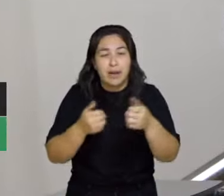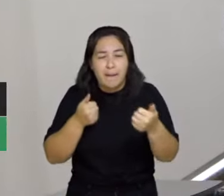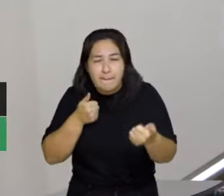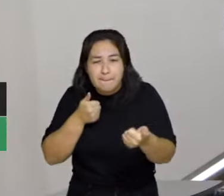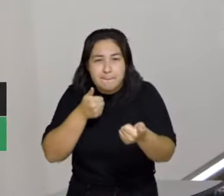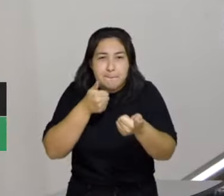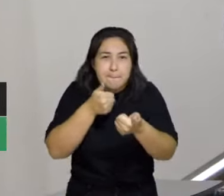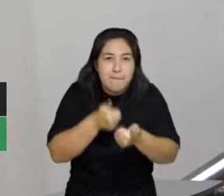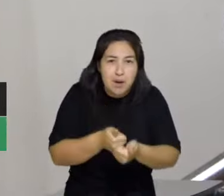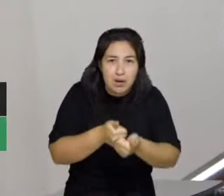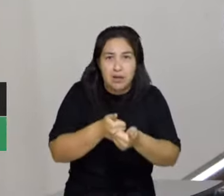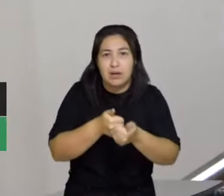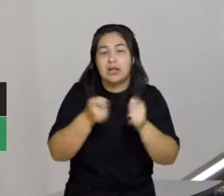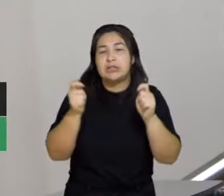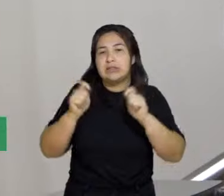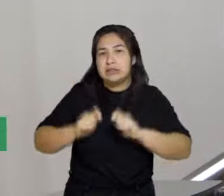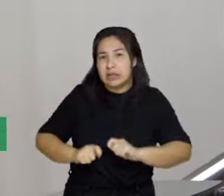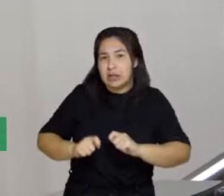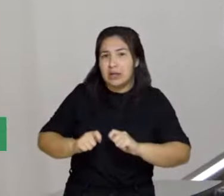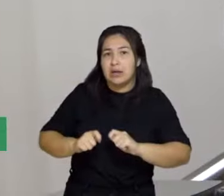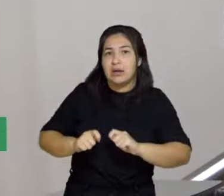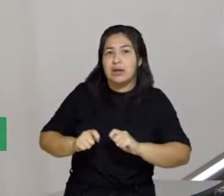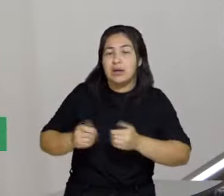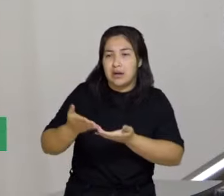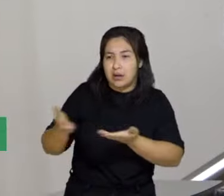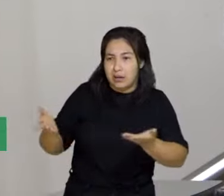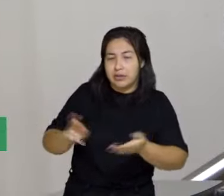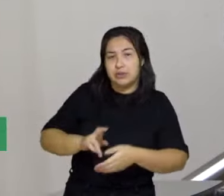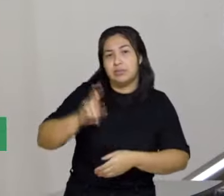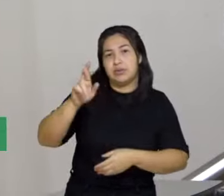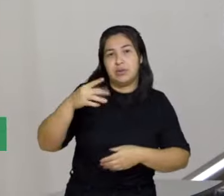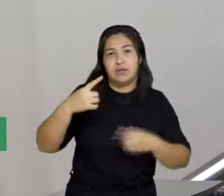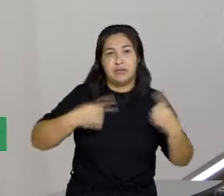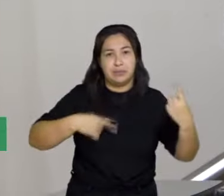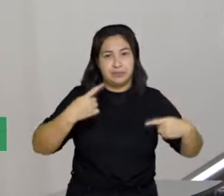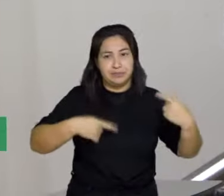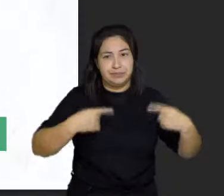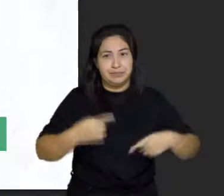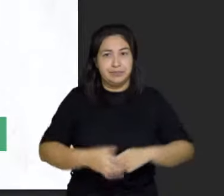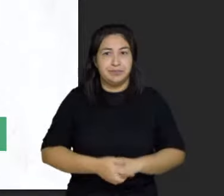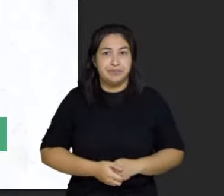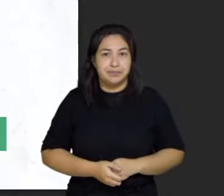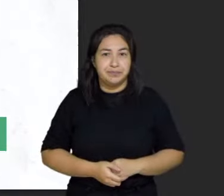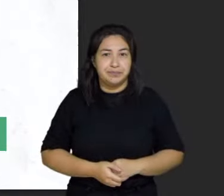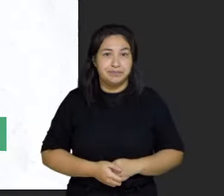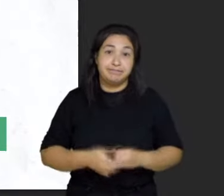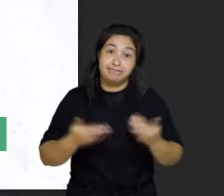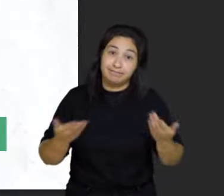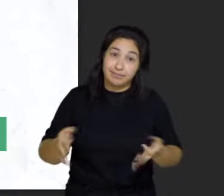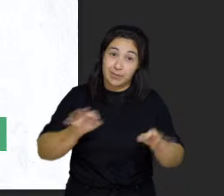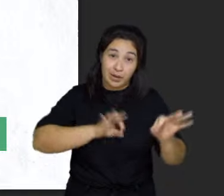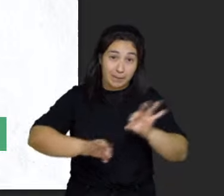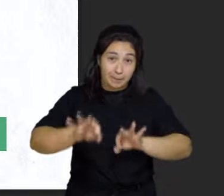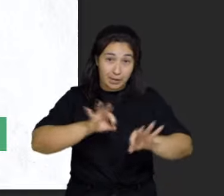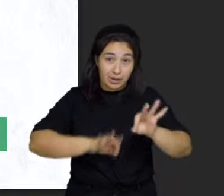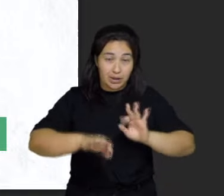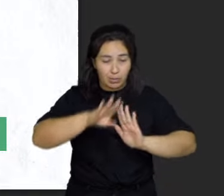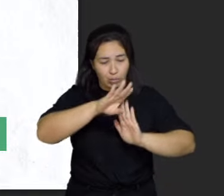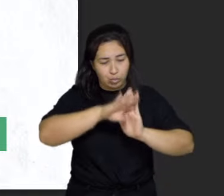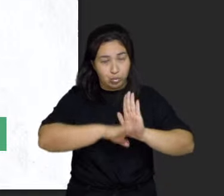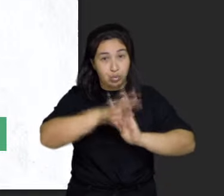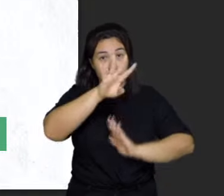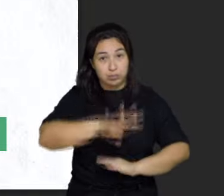população com parlamentares a esta Casa Legislativa. Por isso, nós elaboramos um cronograma de